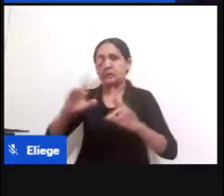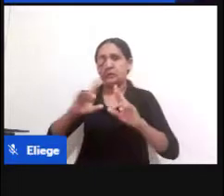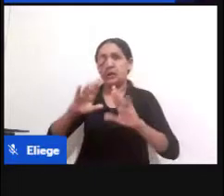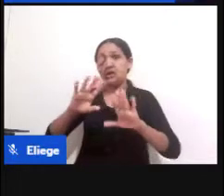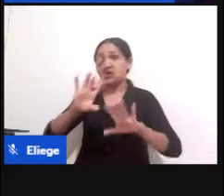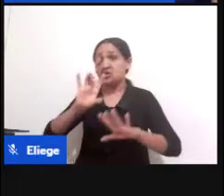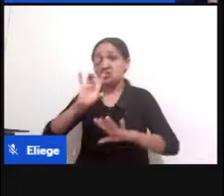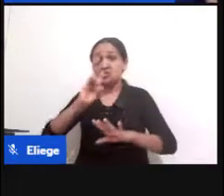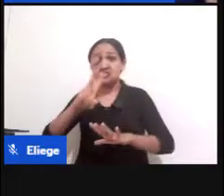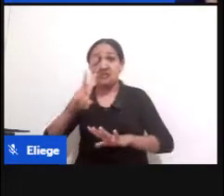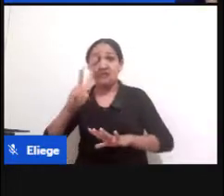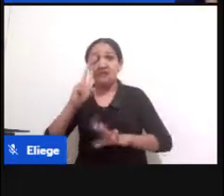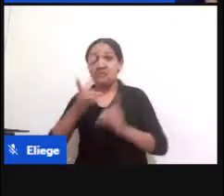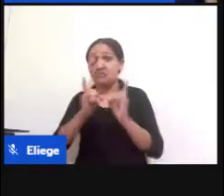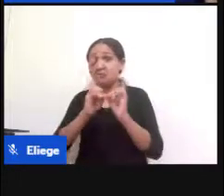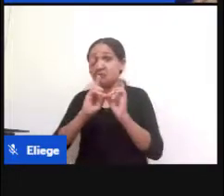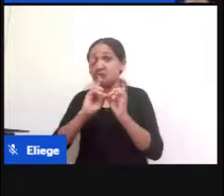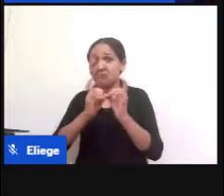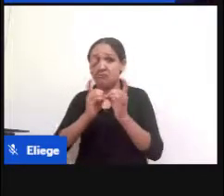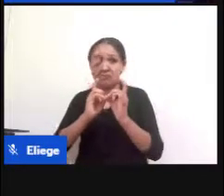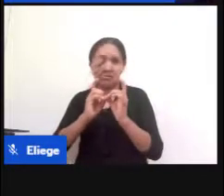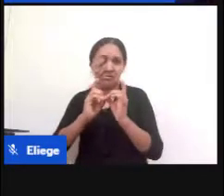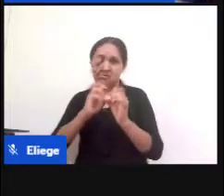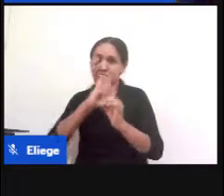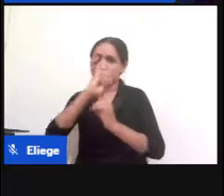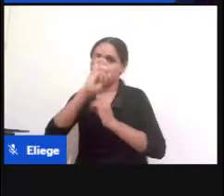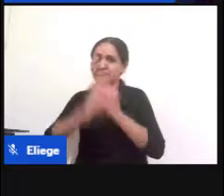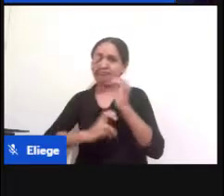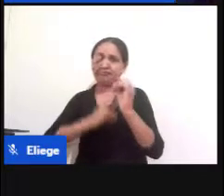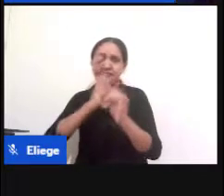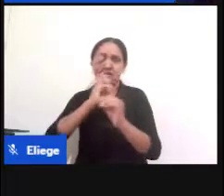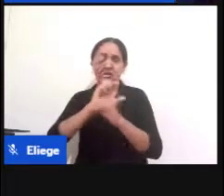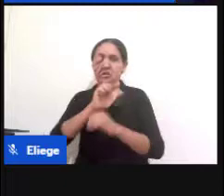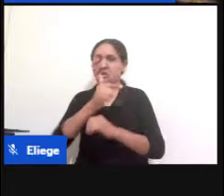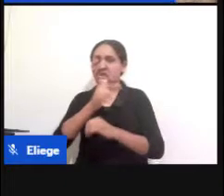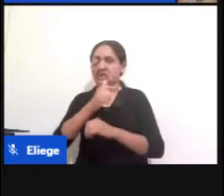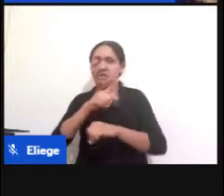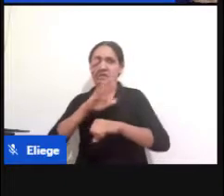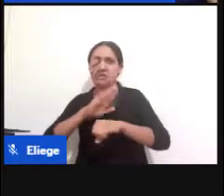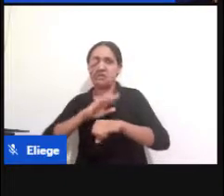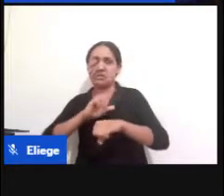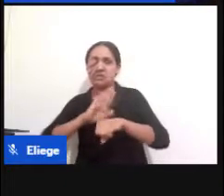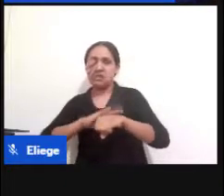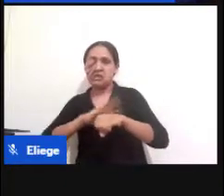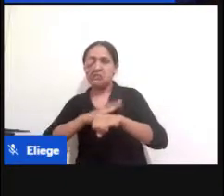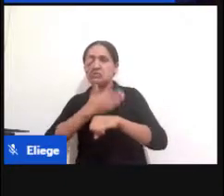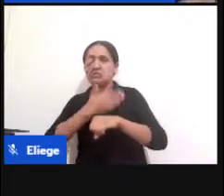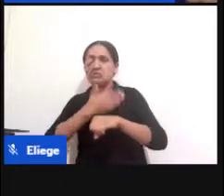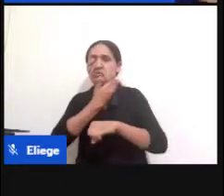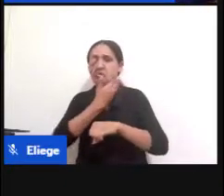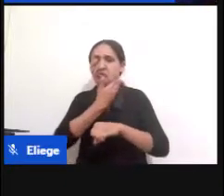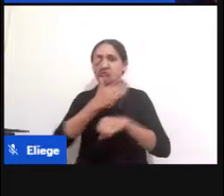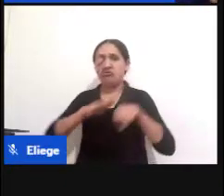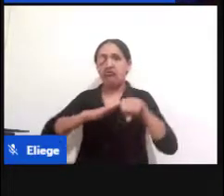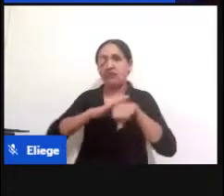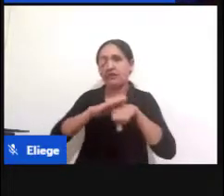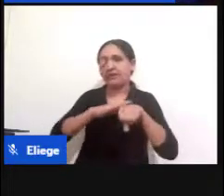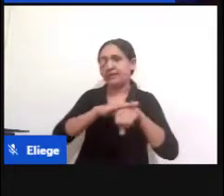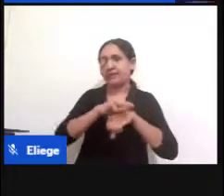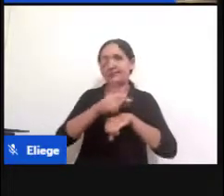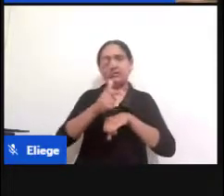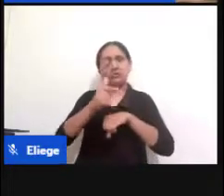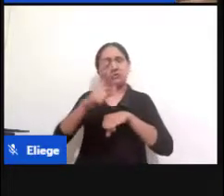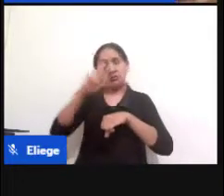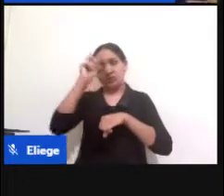pelas reuniões online, a gente não teve mais tempo de conversar, todo mundo numa correria, fazendo seus trabalhos,